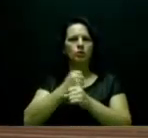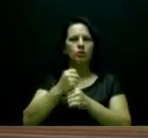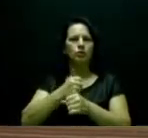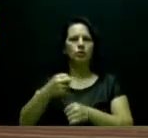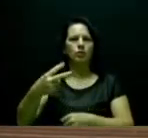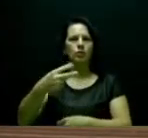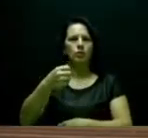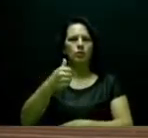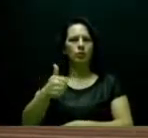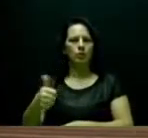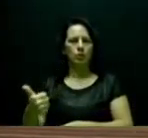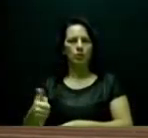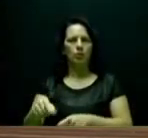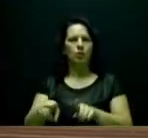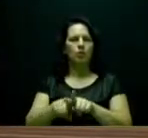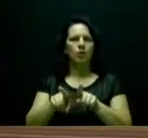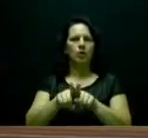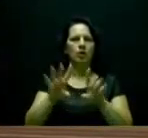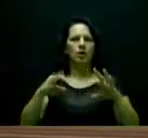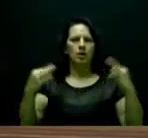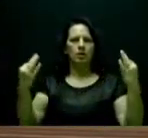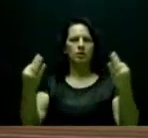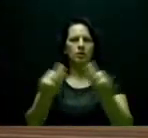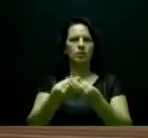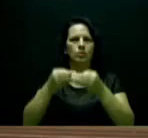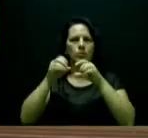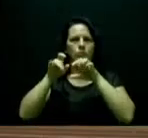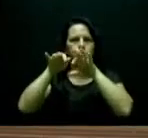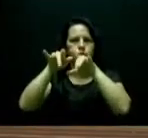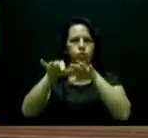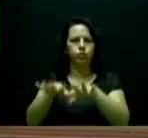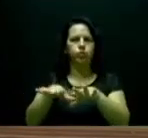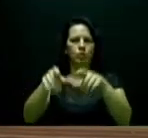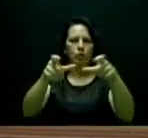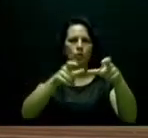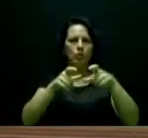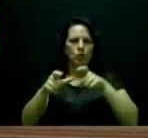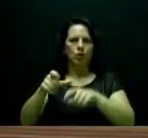às famílias atingidas pelo escorregamento e ou deslizamentos havidos